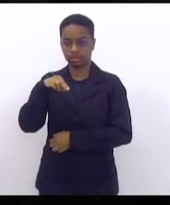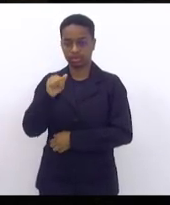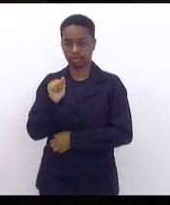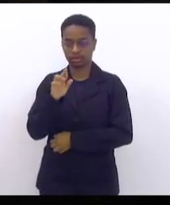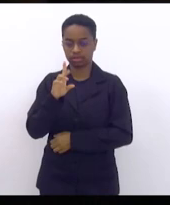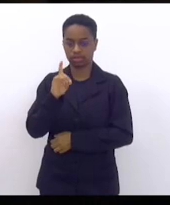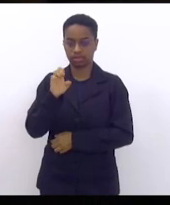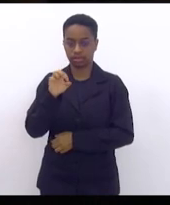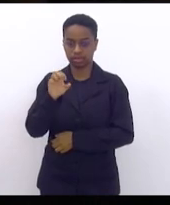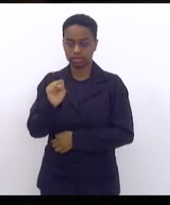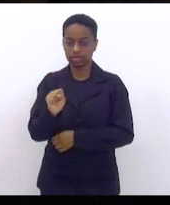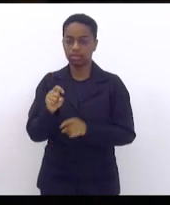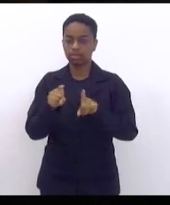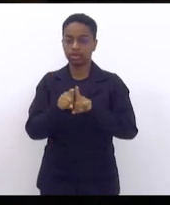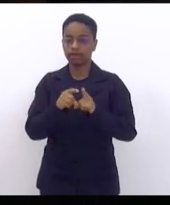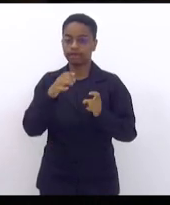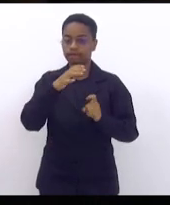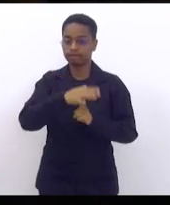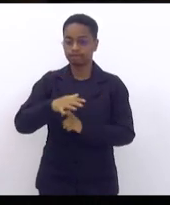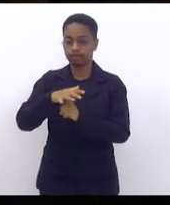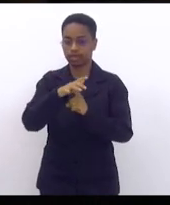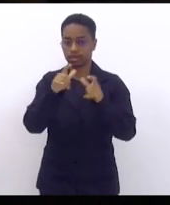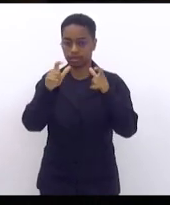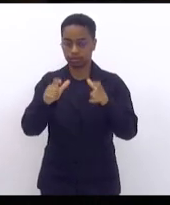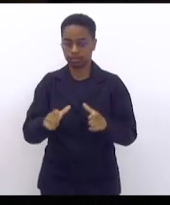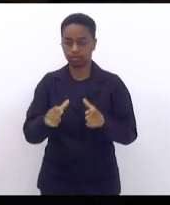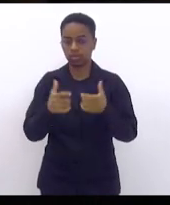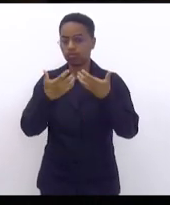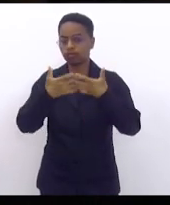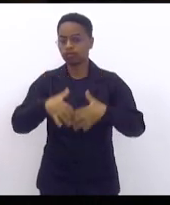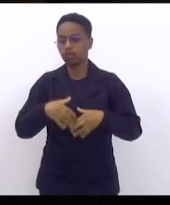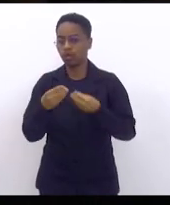Feira de São Cristóvão funciona